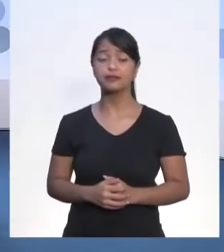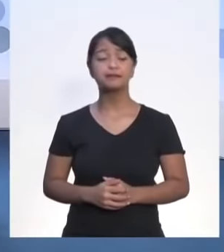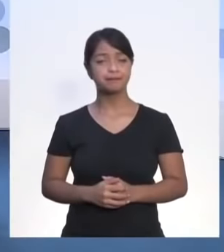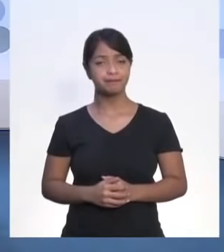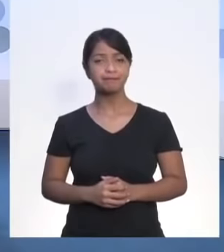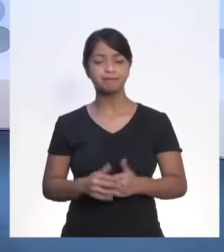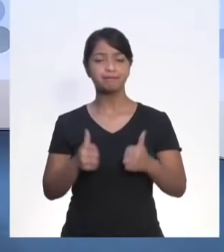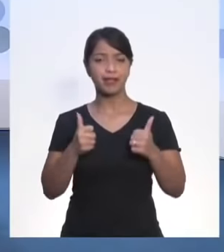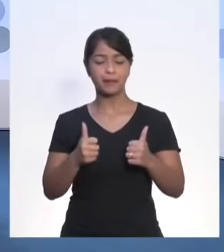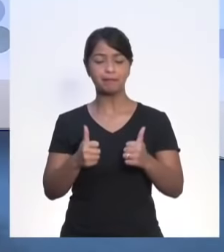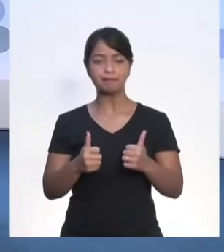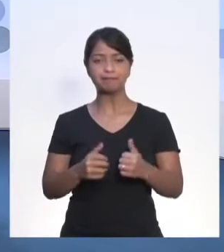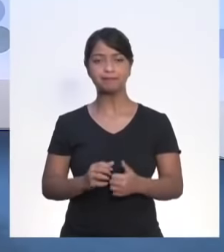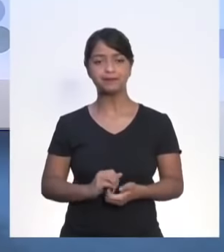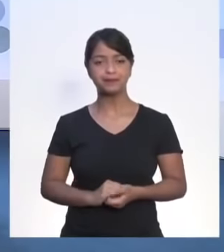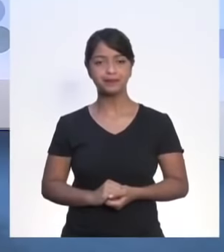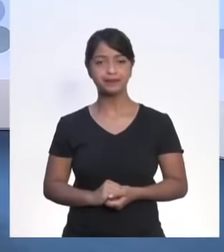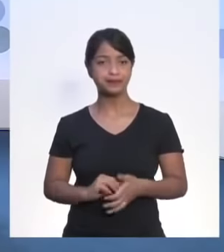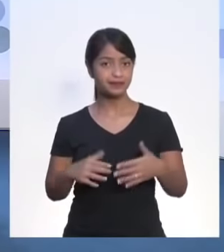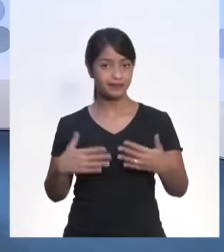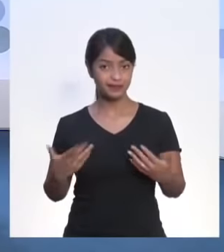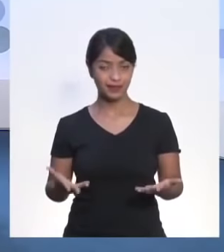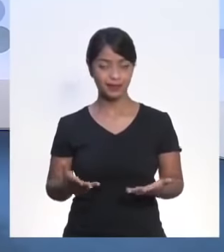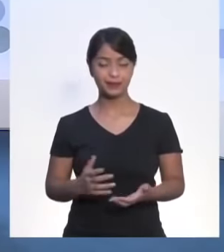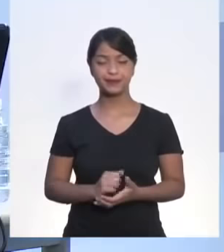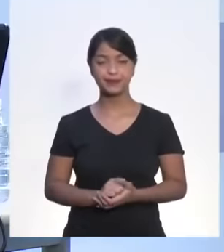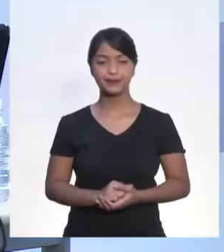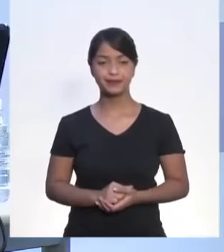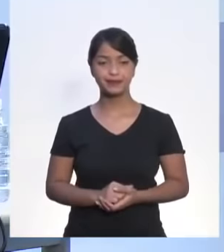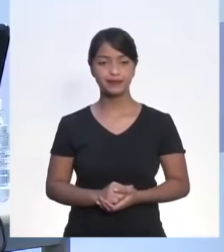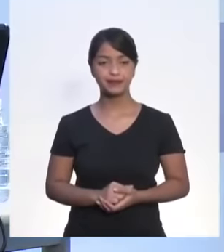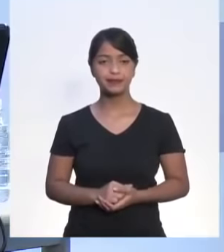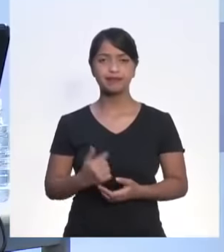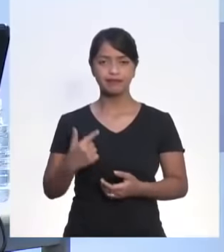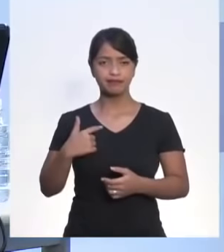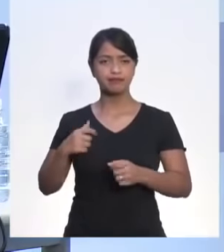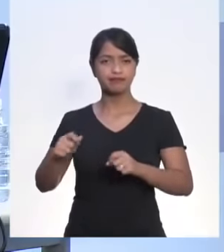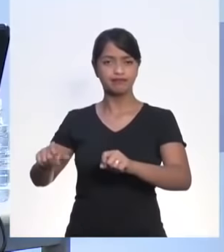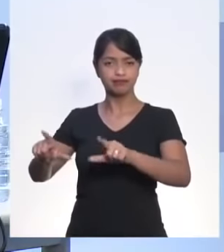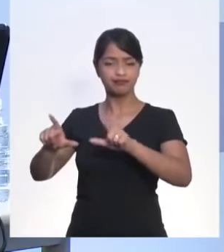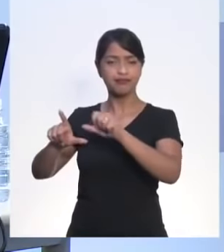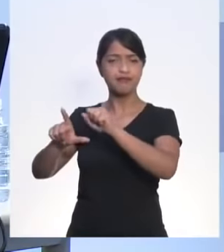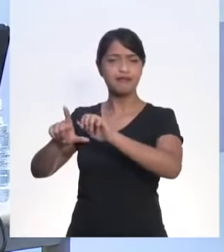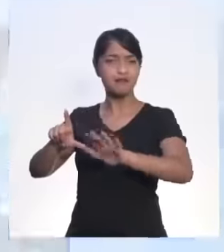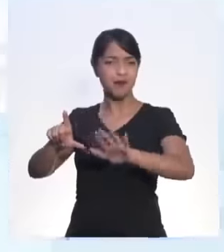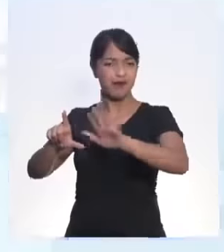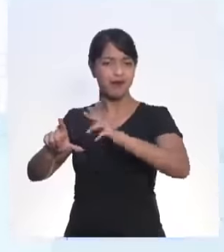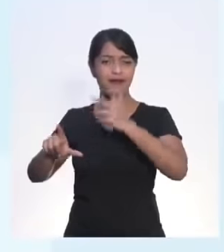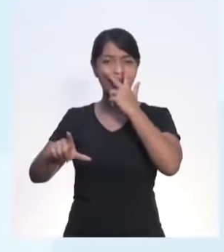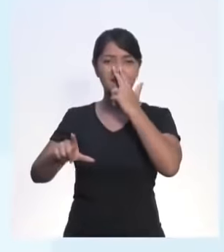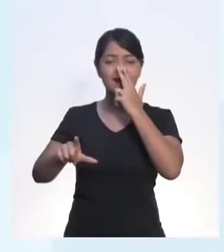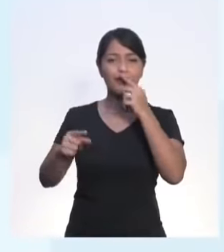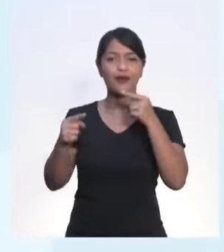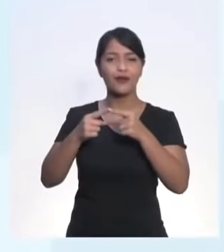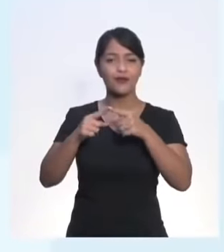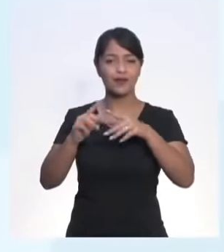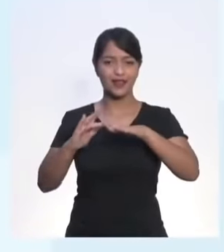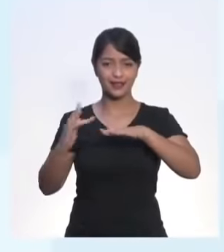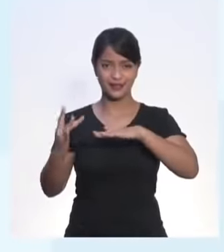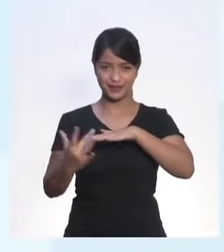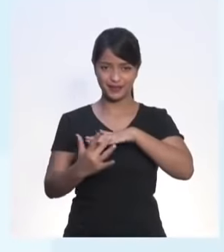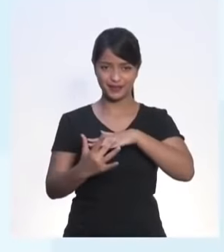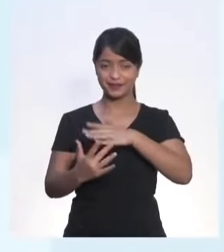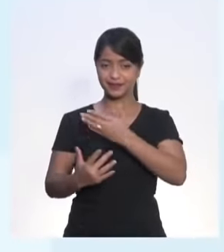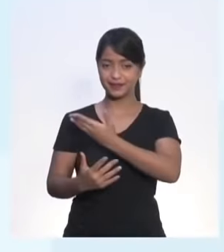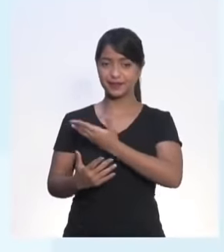Tá, muito bem. Então, seguinte. Até coloquei uma imagenzinha aí, tá vendo? Como se fosse uma rede social aí.